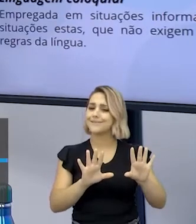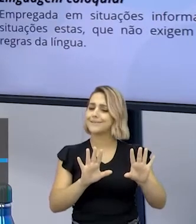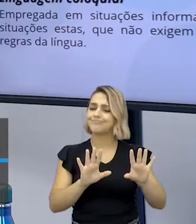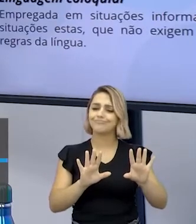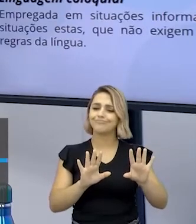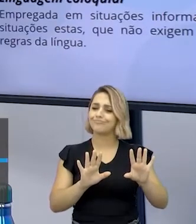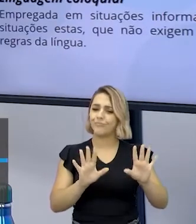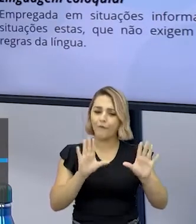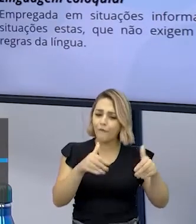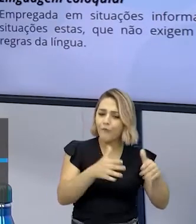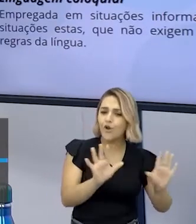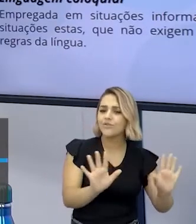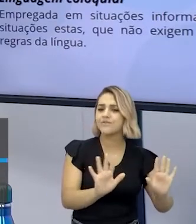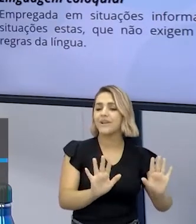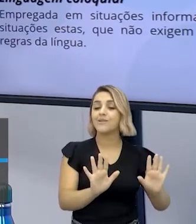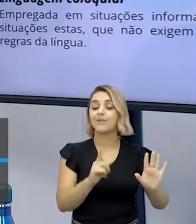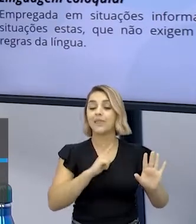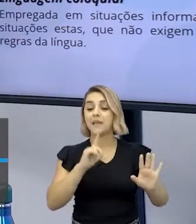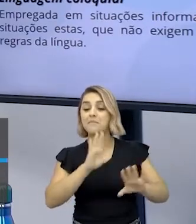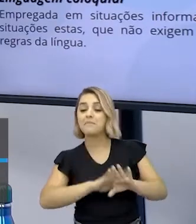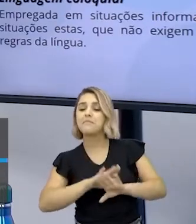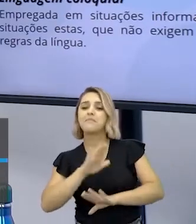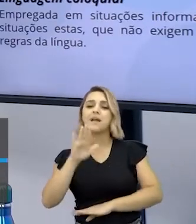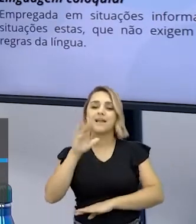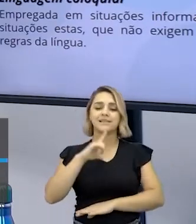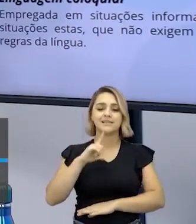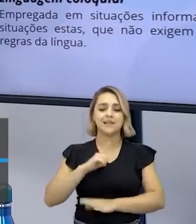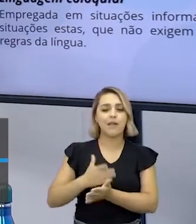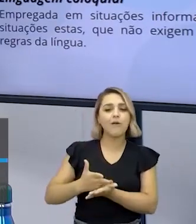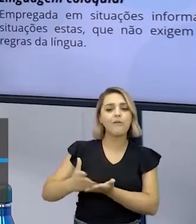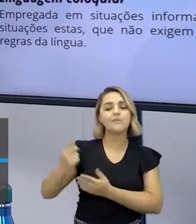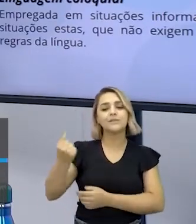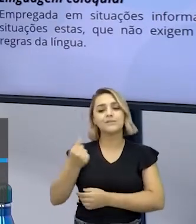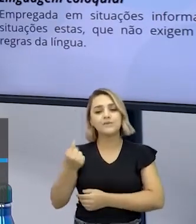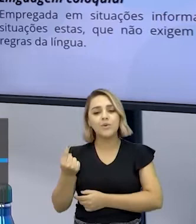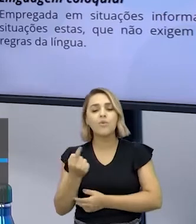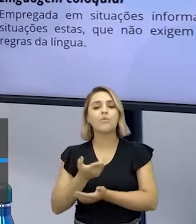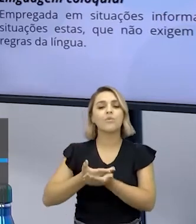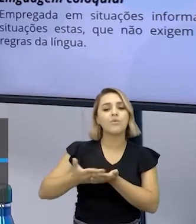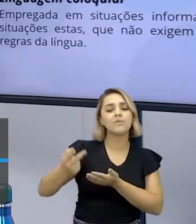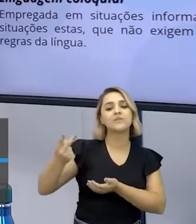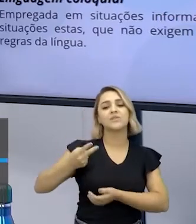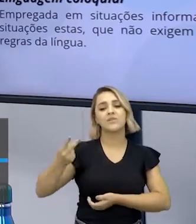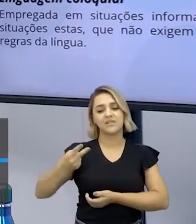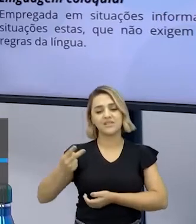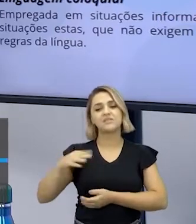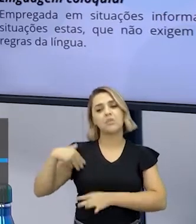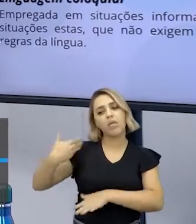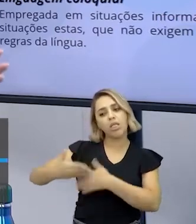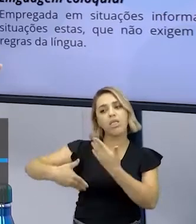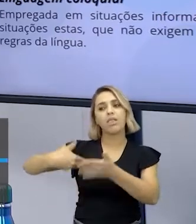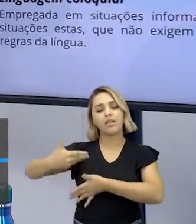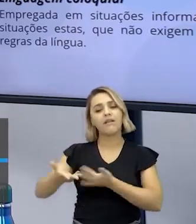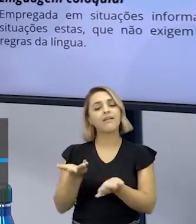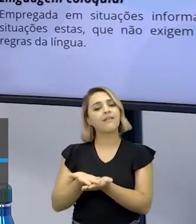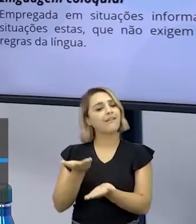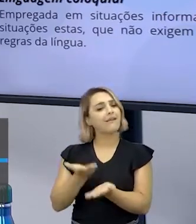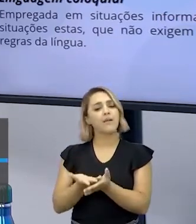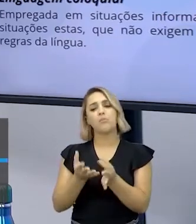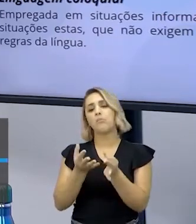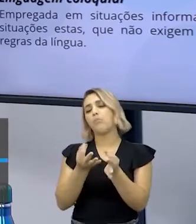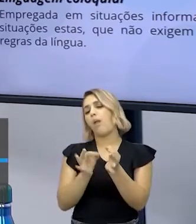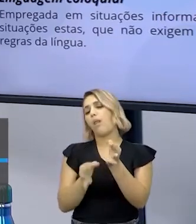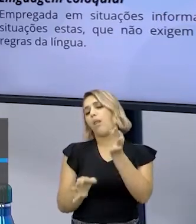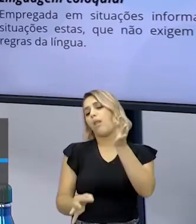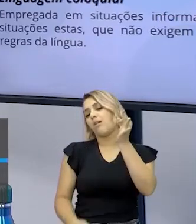tá? A gente tem, como a gente está vendo aí, vimos lá na introdução 1, introdução 2, vamos ver no decorrer das aulas, é muito amplo, tá? Não é só